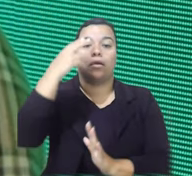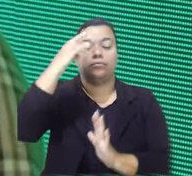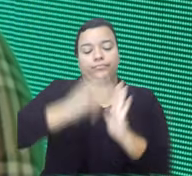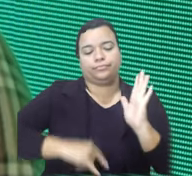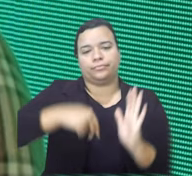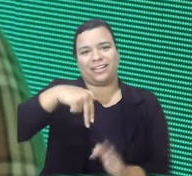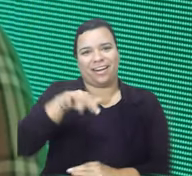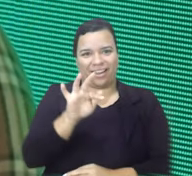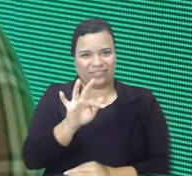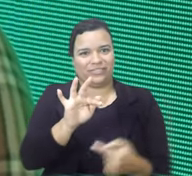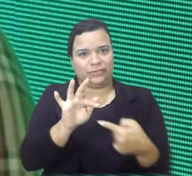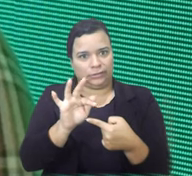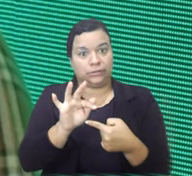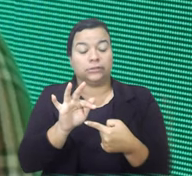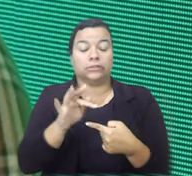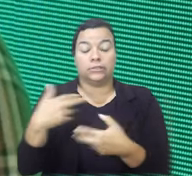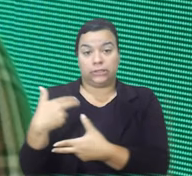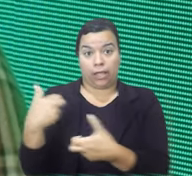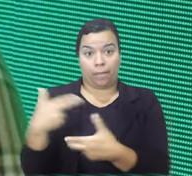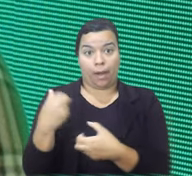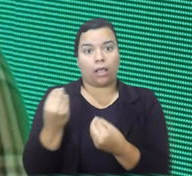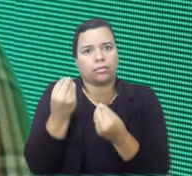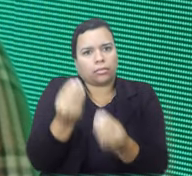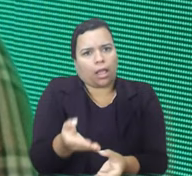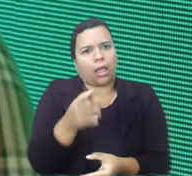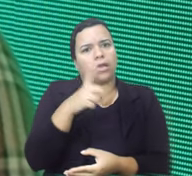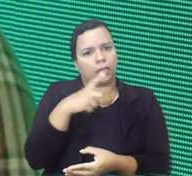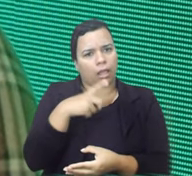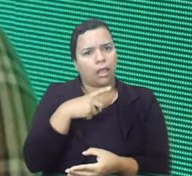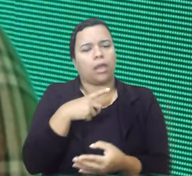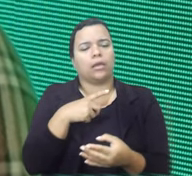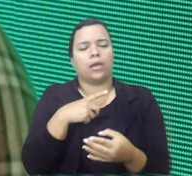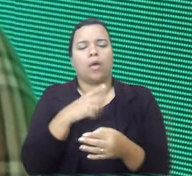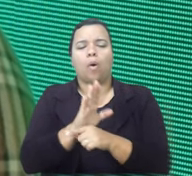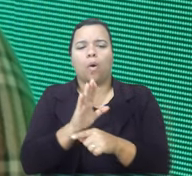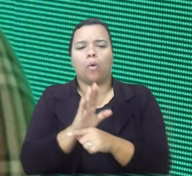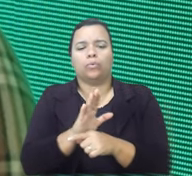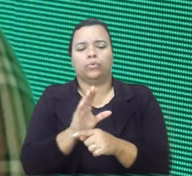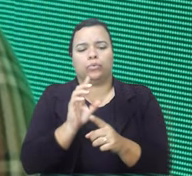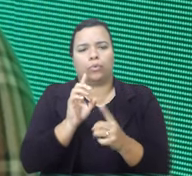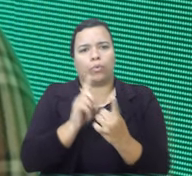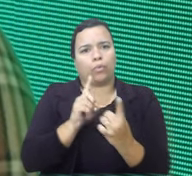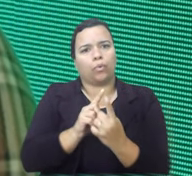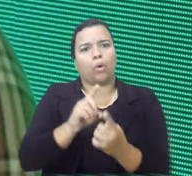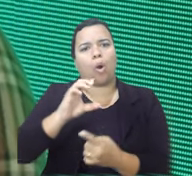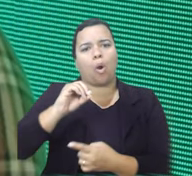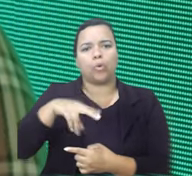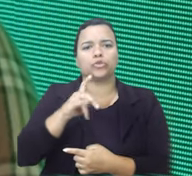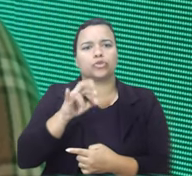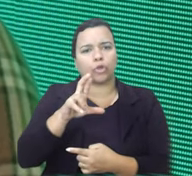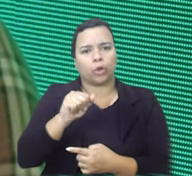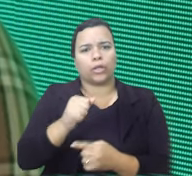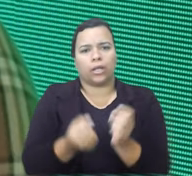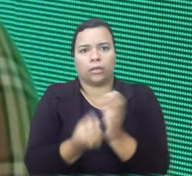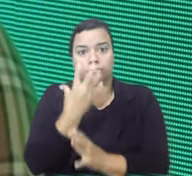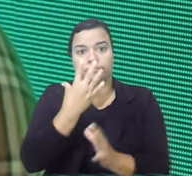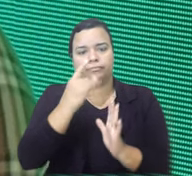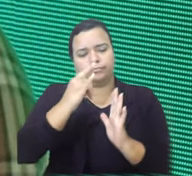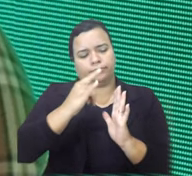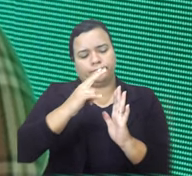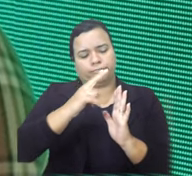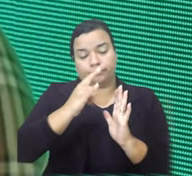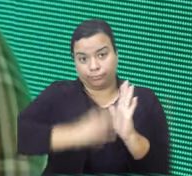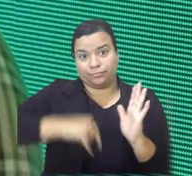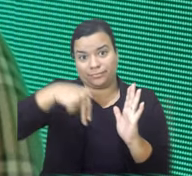o cebra já disponibiliza a consultoria paraa emissão da nota fiscal para o microempreendedor individual